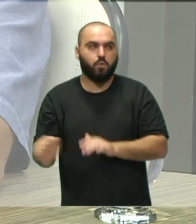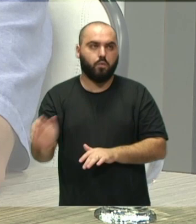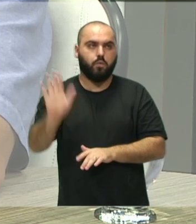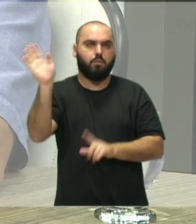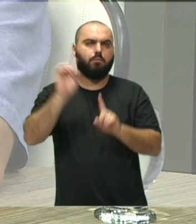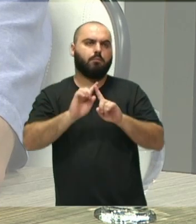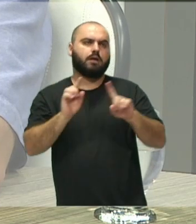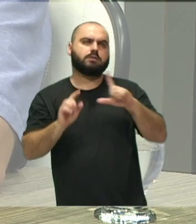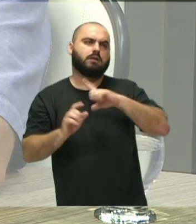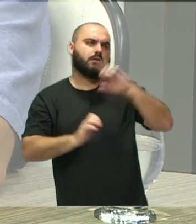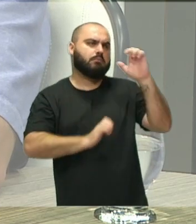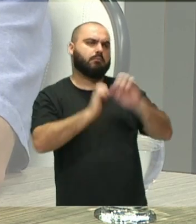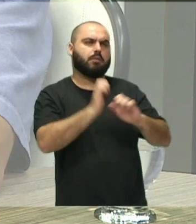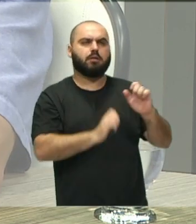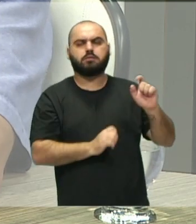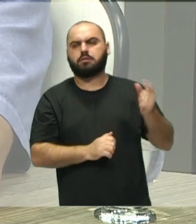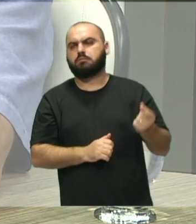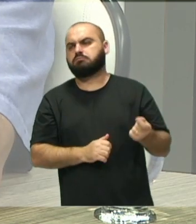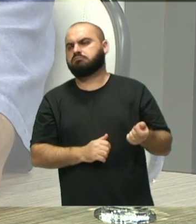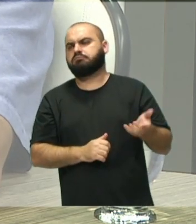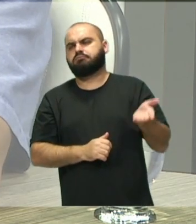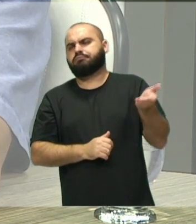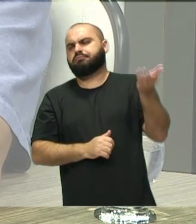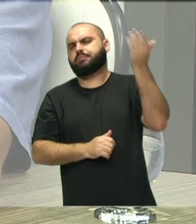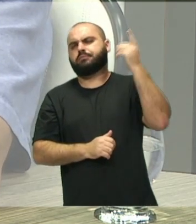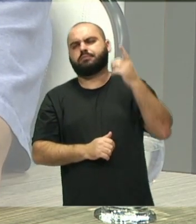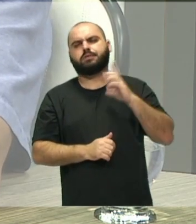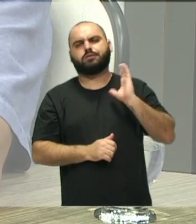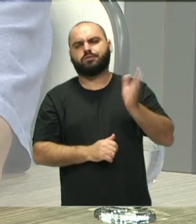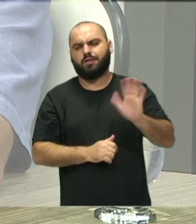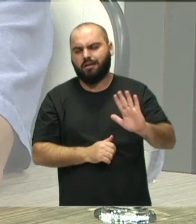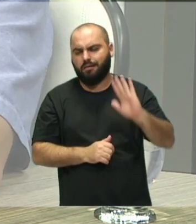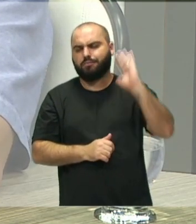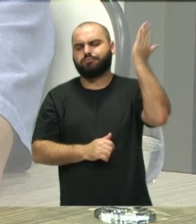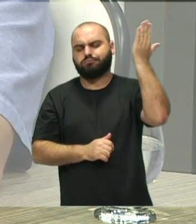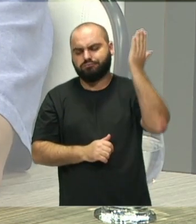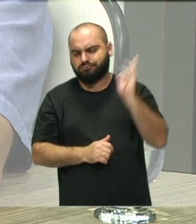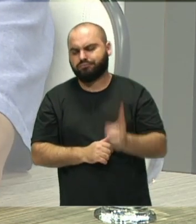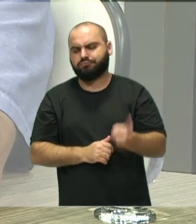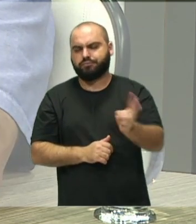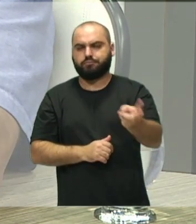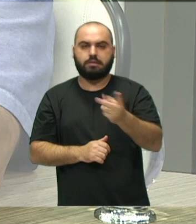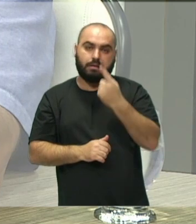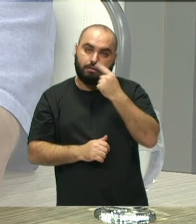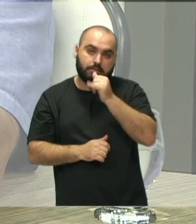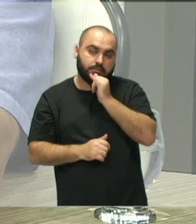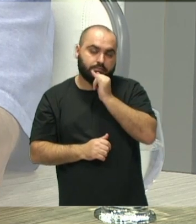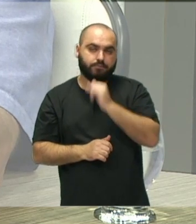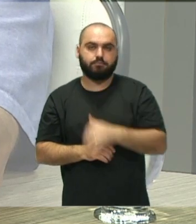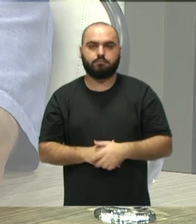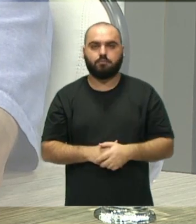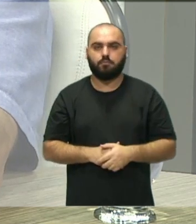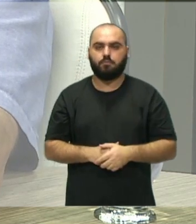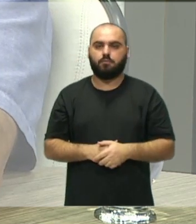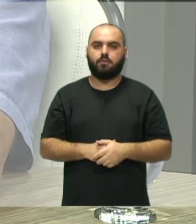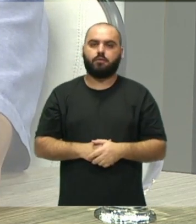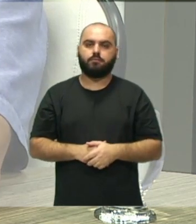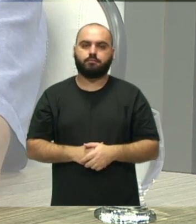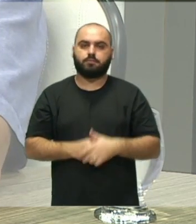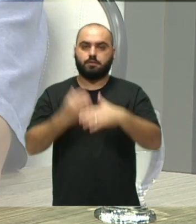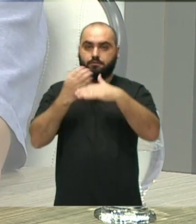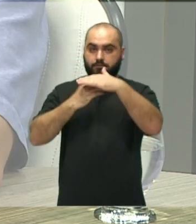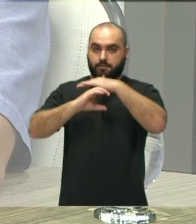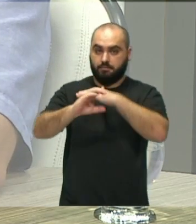realidade, mas não para os players que estão acostumados a fazer parte disso. Se a gente comparar, por exemplo, investimentos em linhas